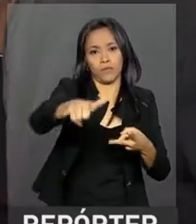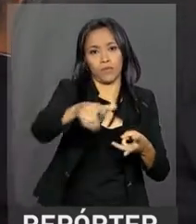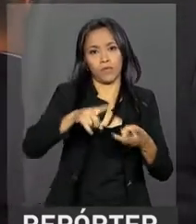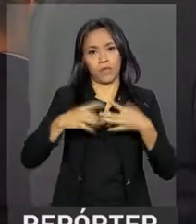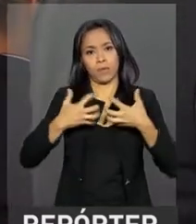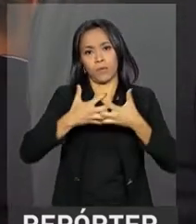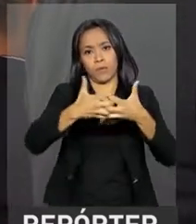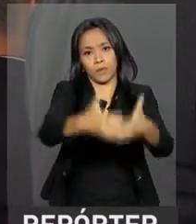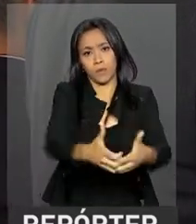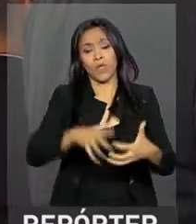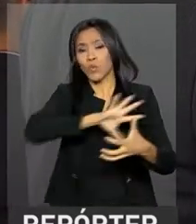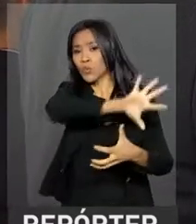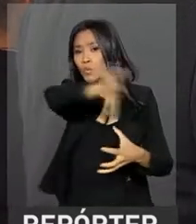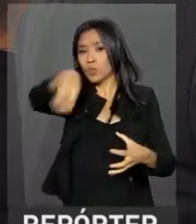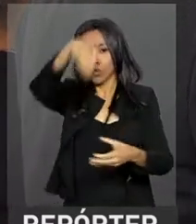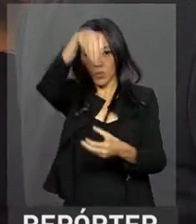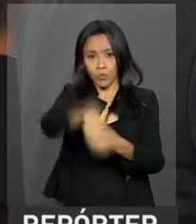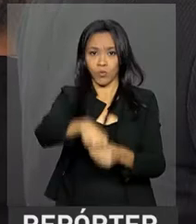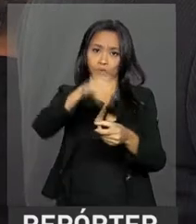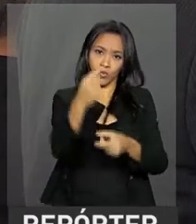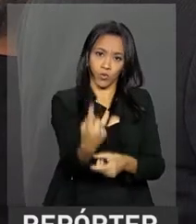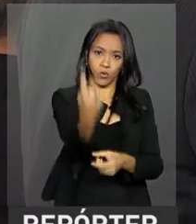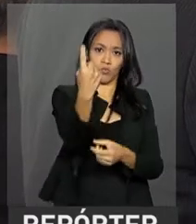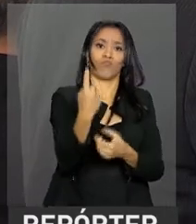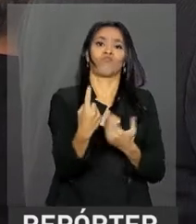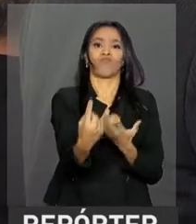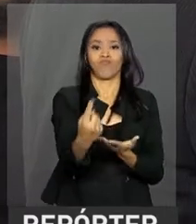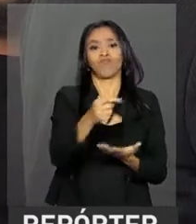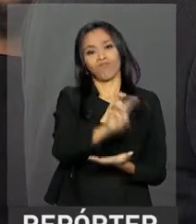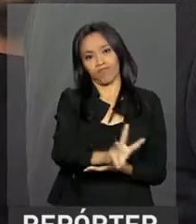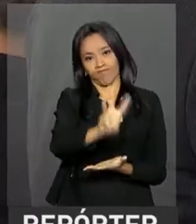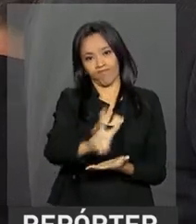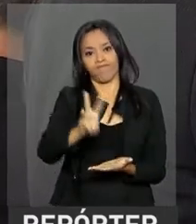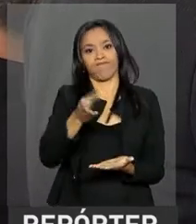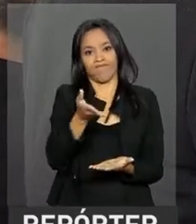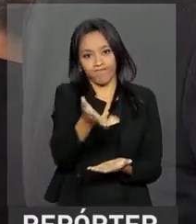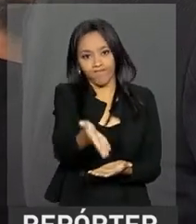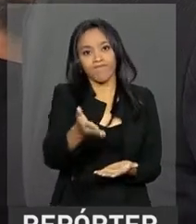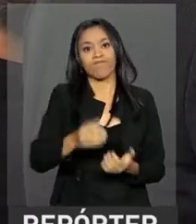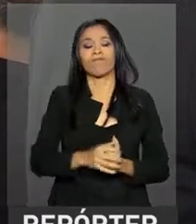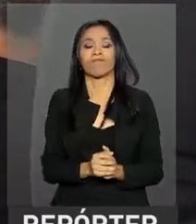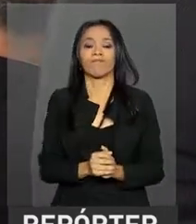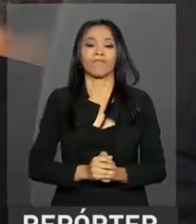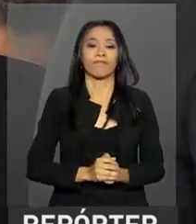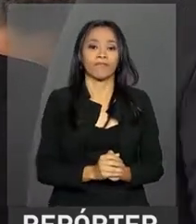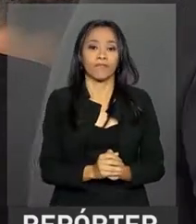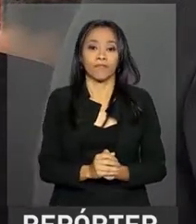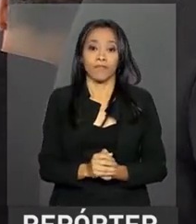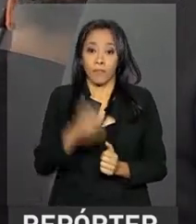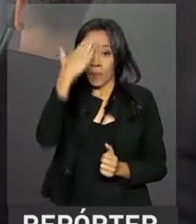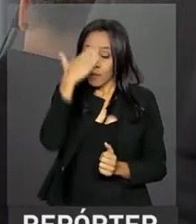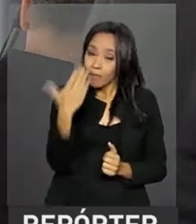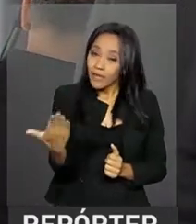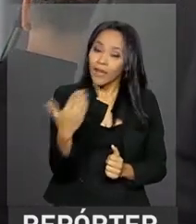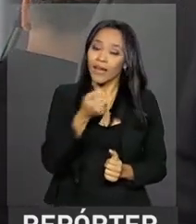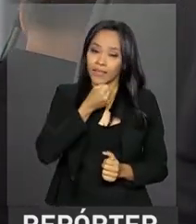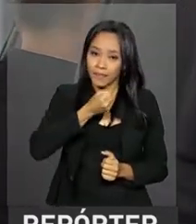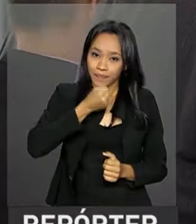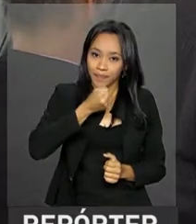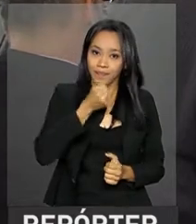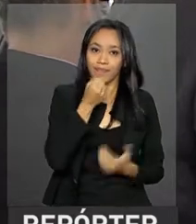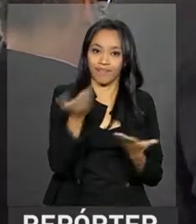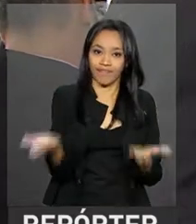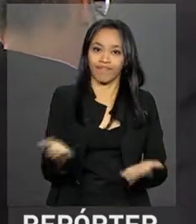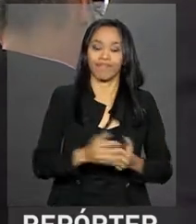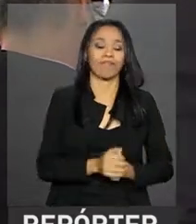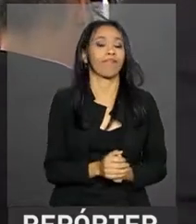importação e trazer juntos órgãos anuentes no Portal Único. Muito obrigado pela entrevista ao vivo